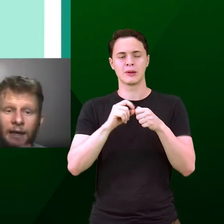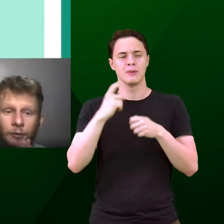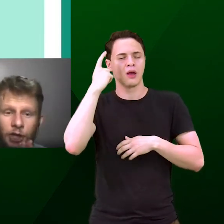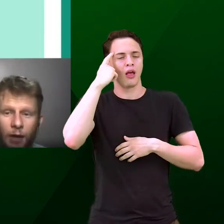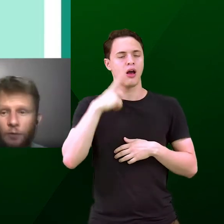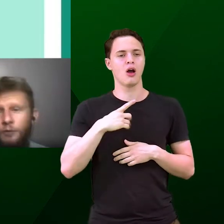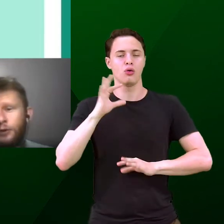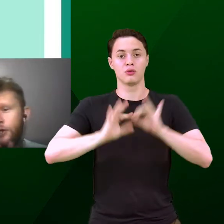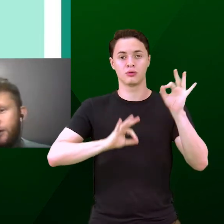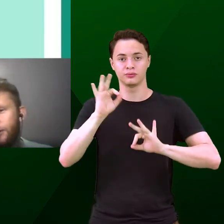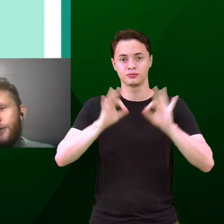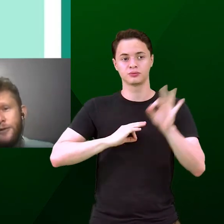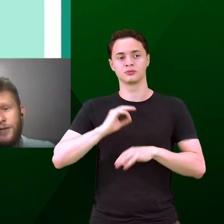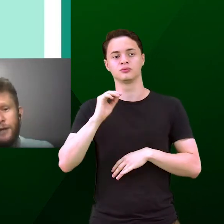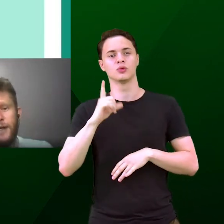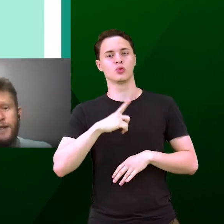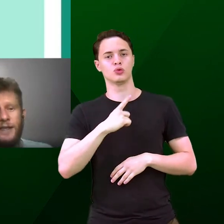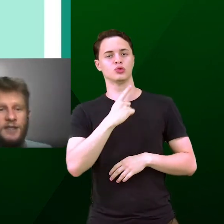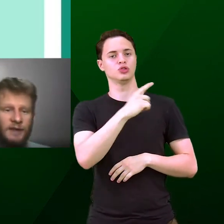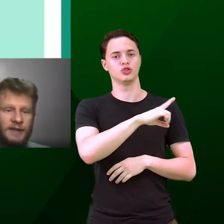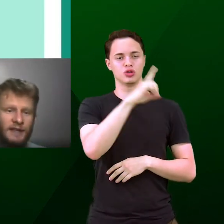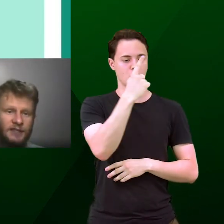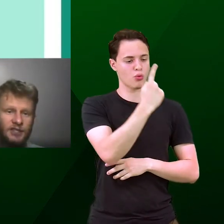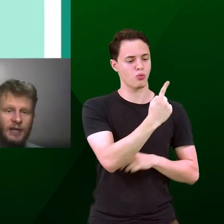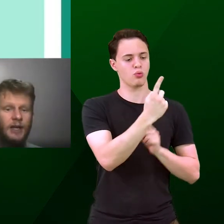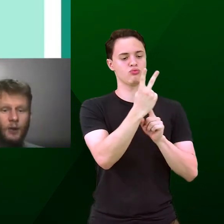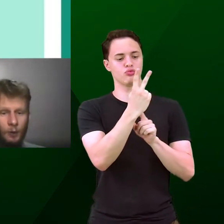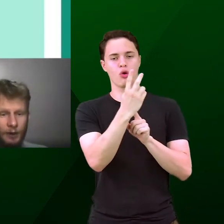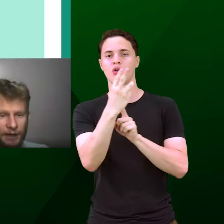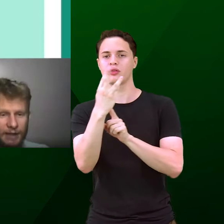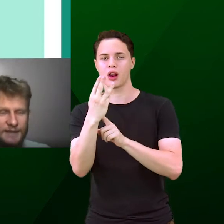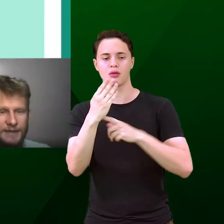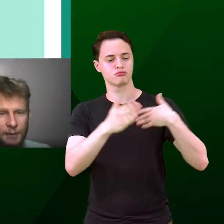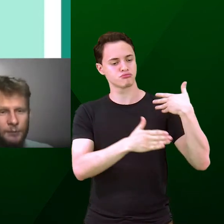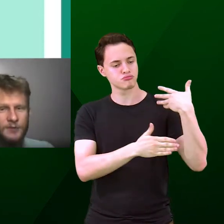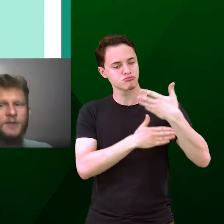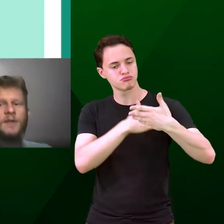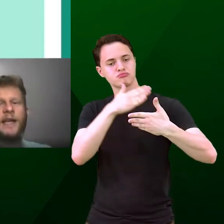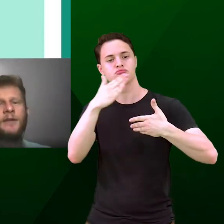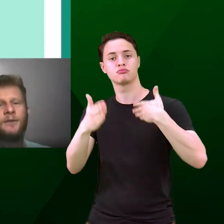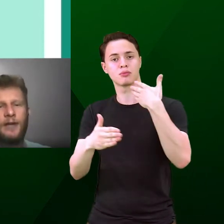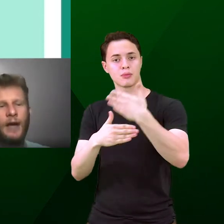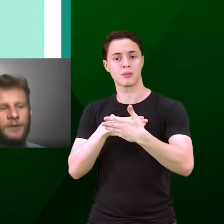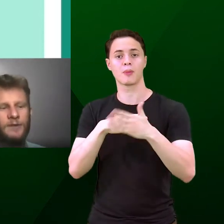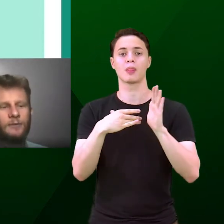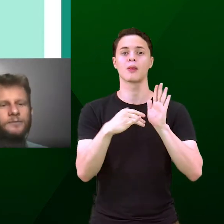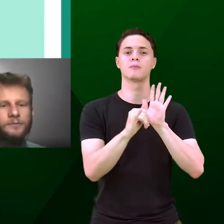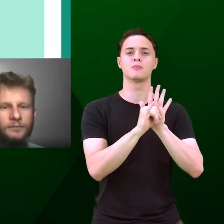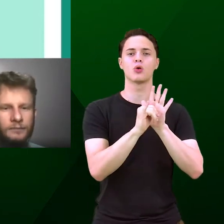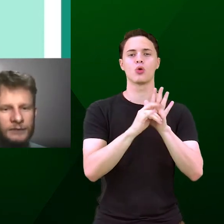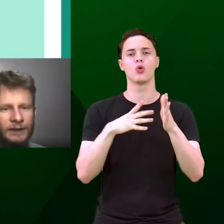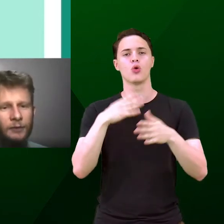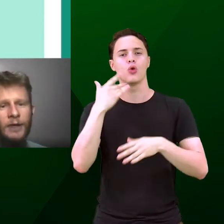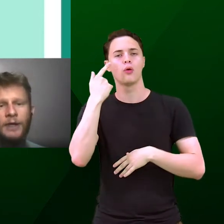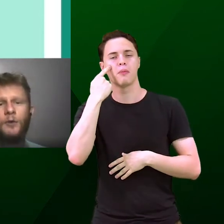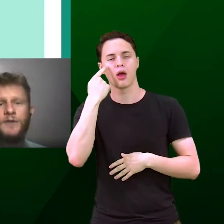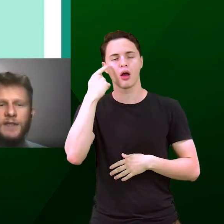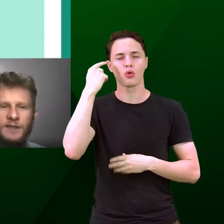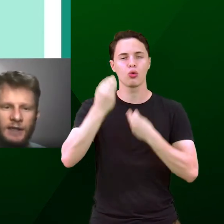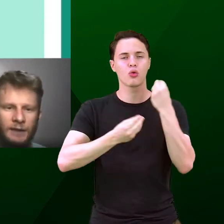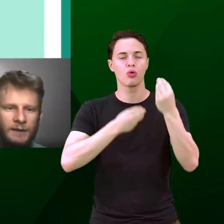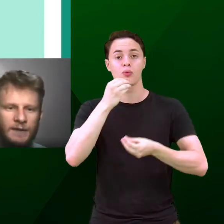2 exemplos, né, para quem quer caminhar, tá? Que iniciantes considera caminhada, tá, pessoal? E aqui para quem já